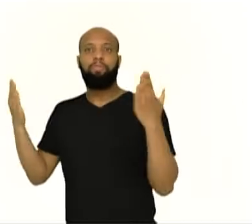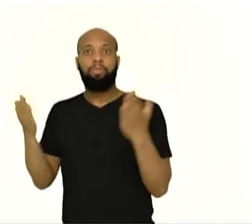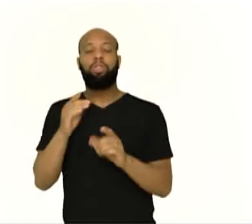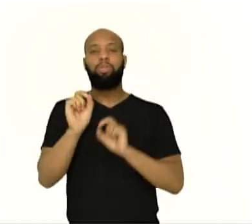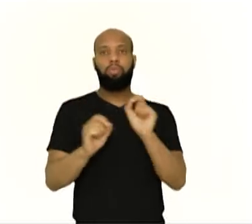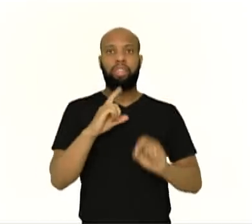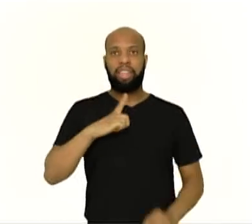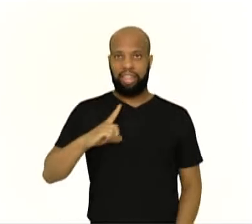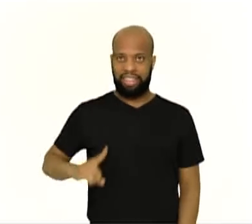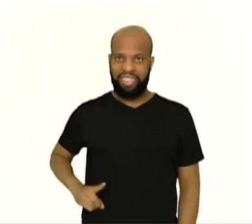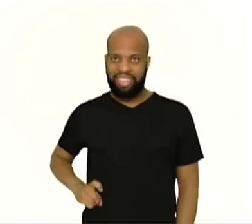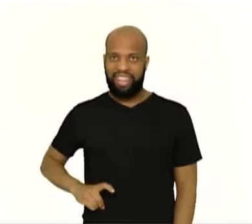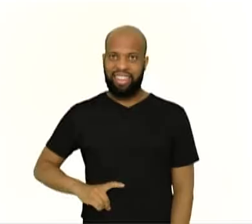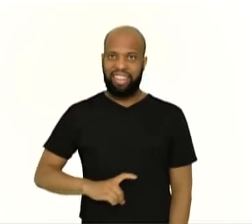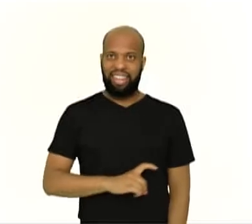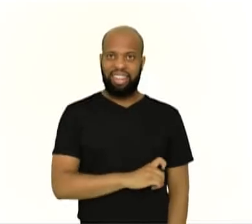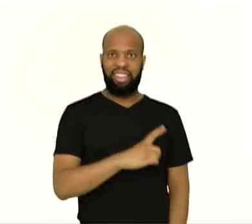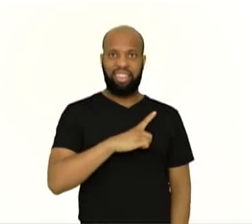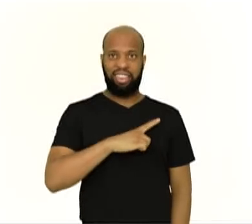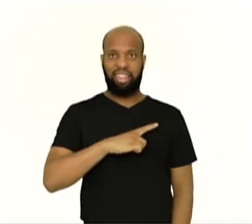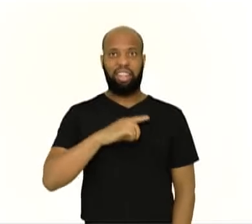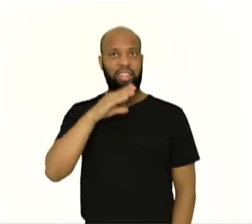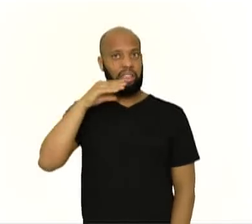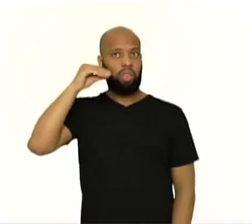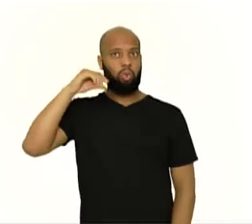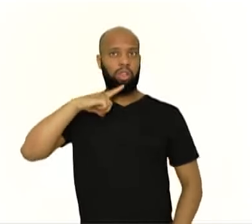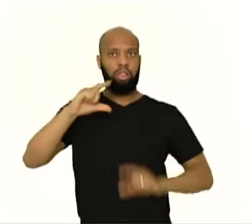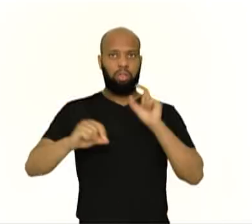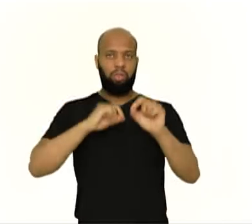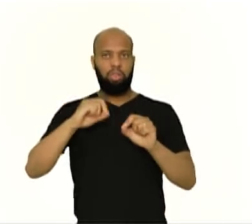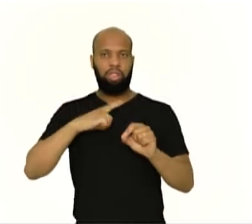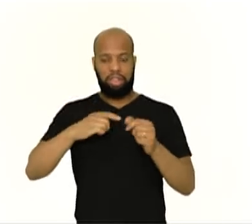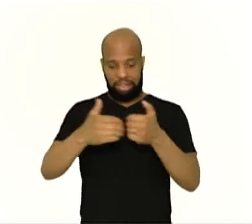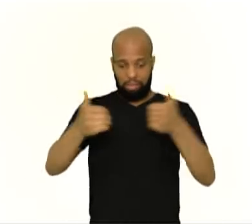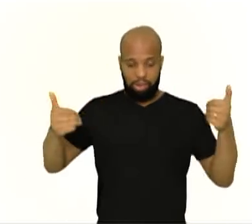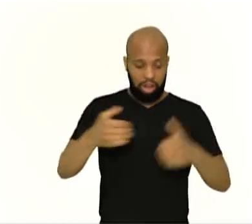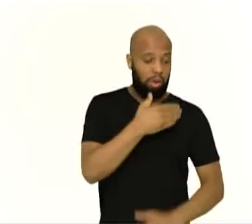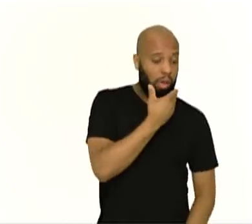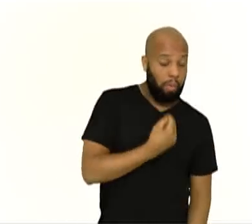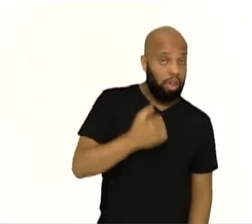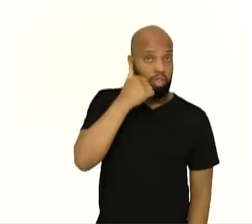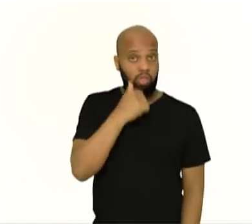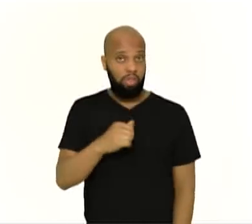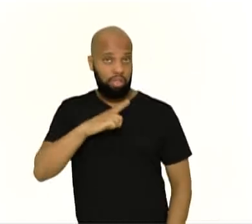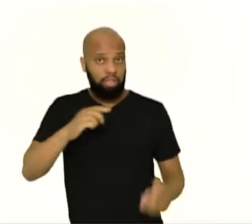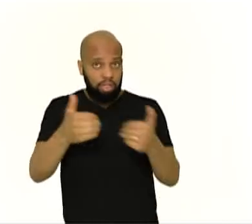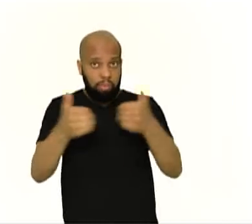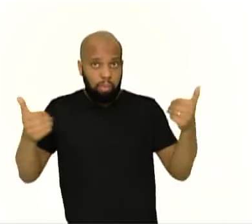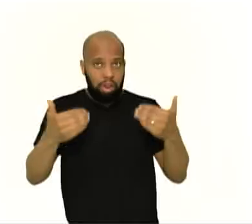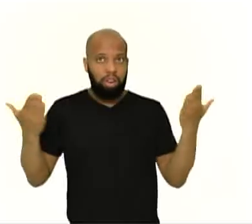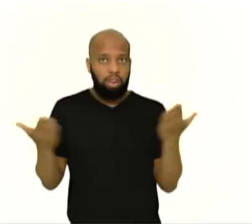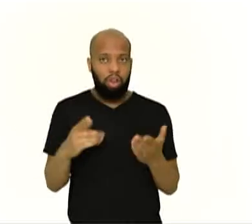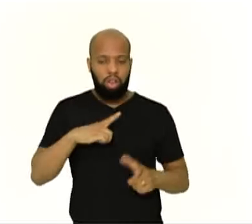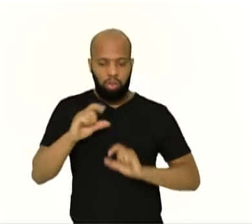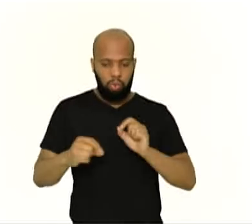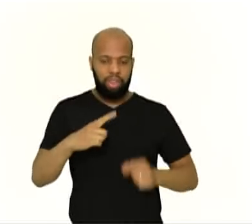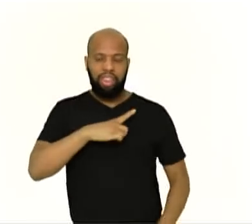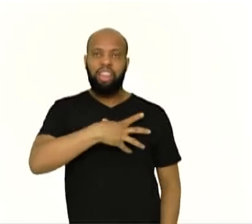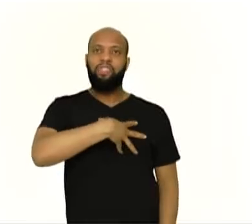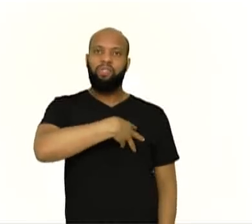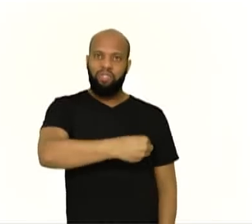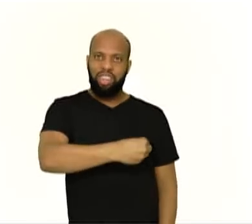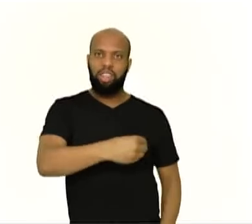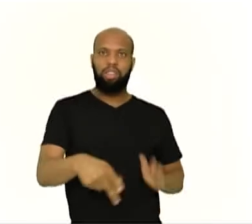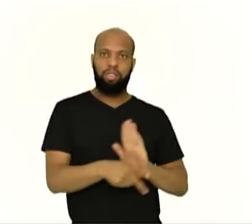larvas adultas, lembra que nós falamos que elas têm sexo separado? Macho e fêmea? Então elas vão se reproduzir